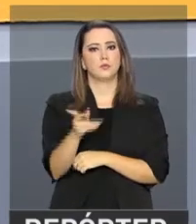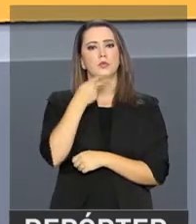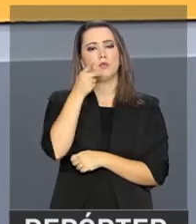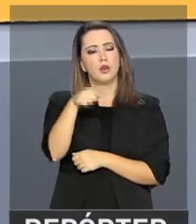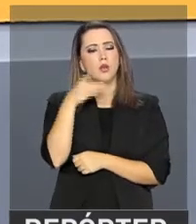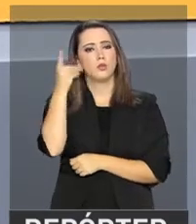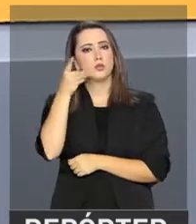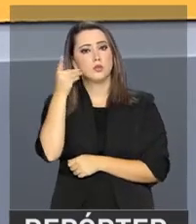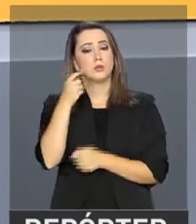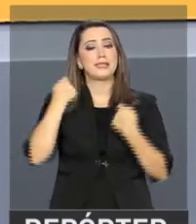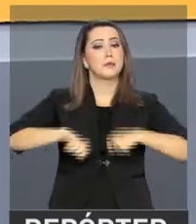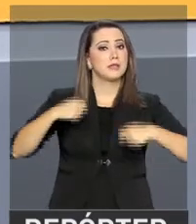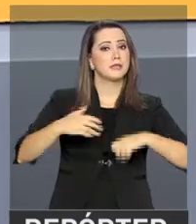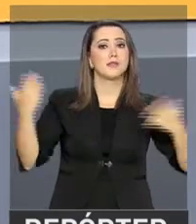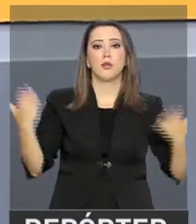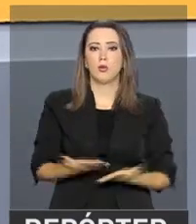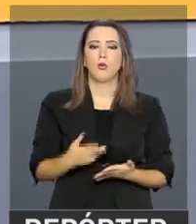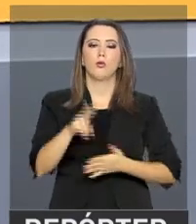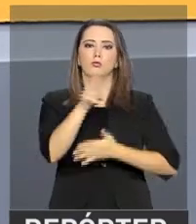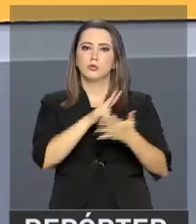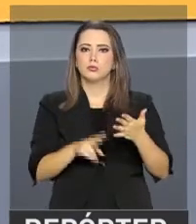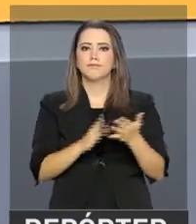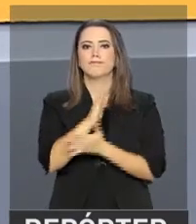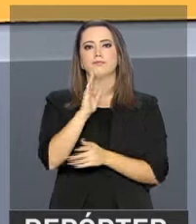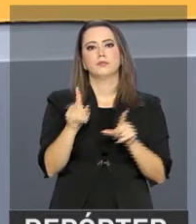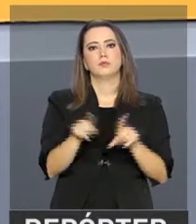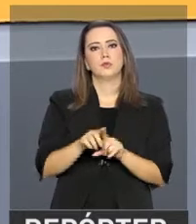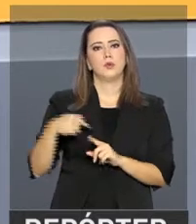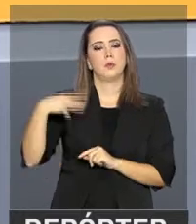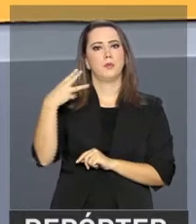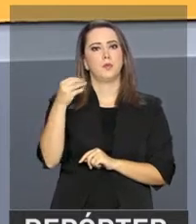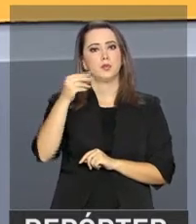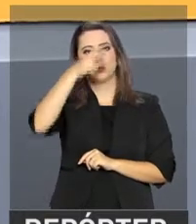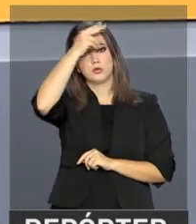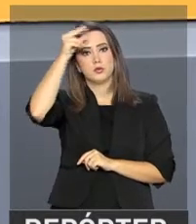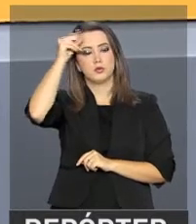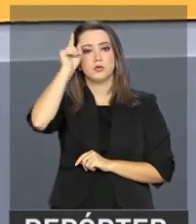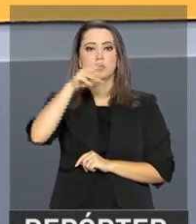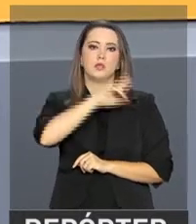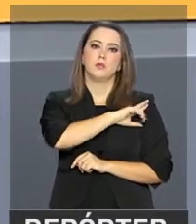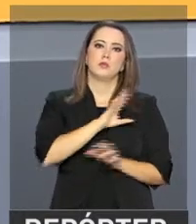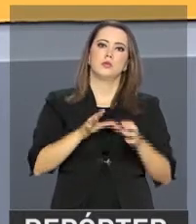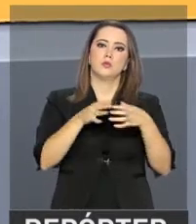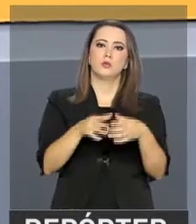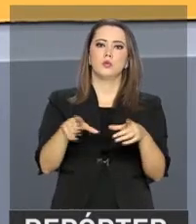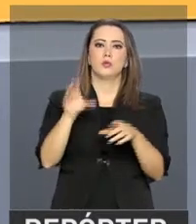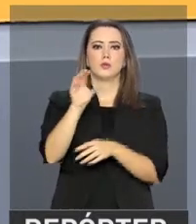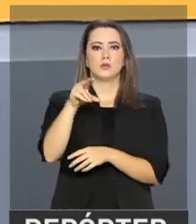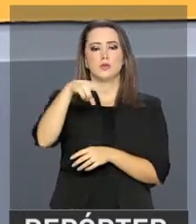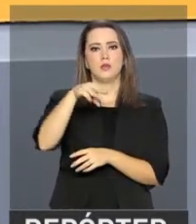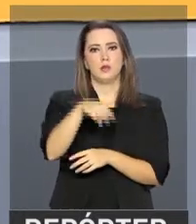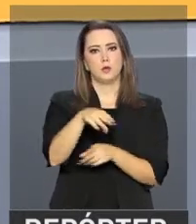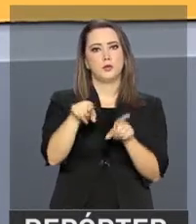da urgência de aprovar o texto durante encontro com mais de 300 prefeitos e representantes da confederação nacional de